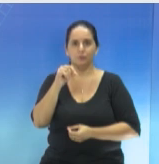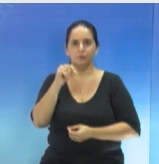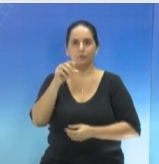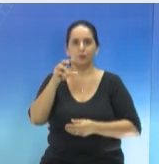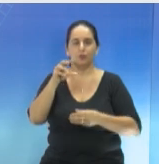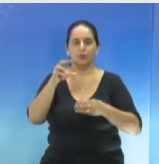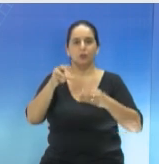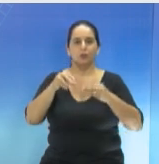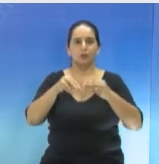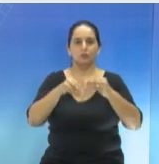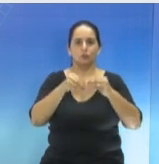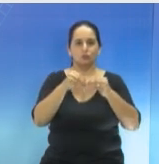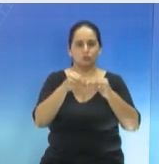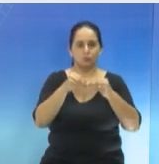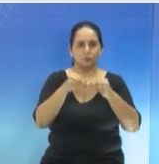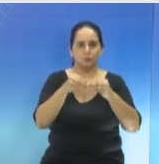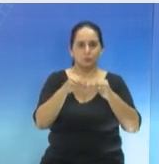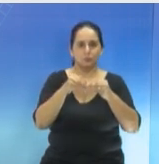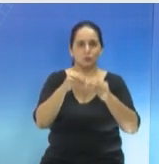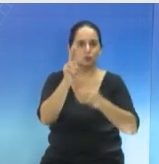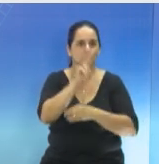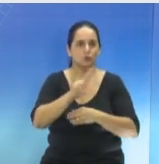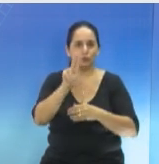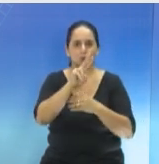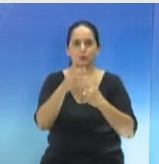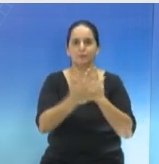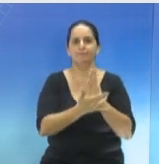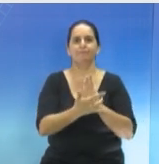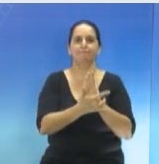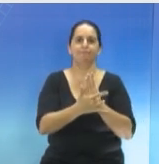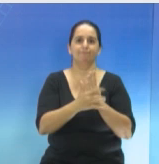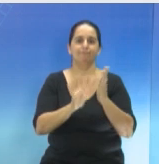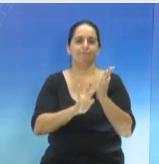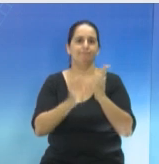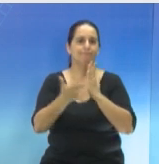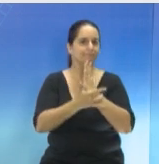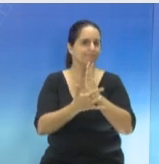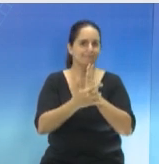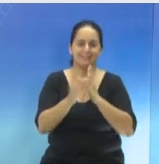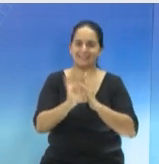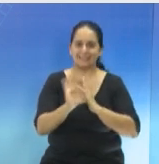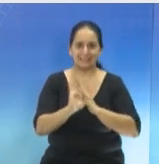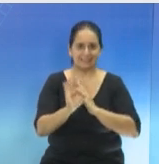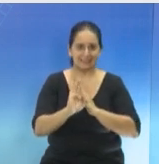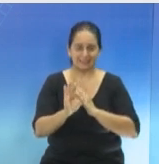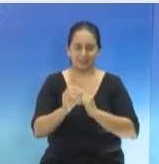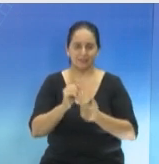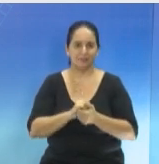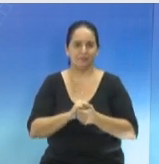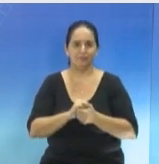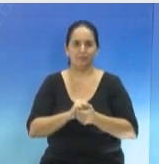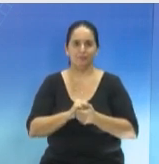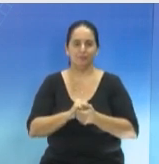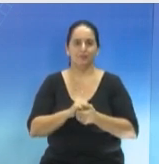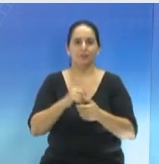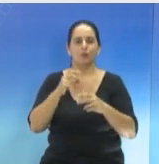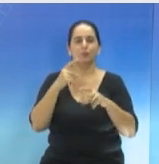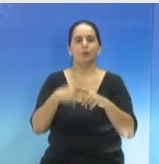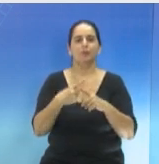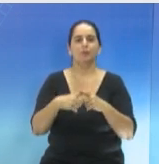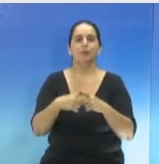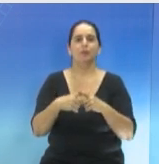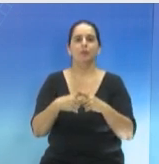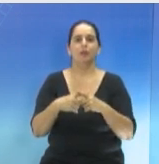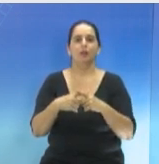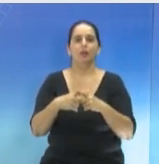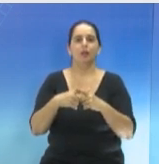de opinião, não se usa metáforas. Nessa letra C, ela está totalmente fora, Porque é o